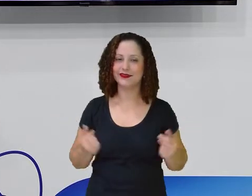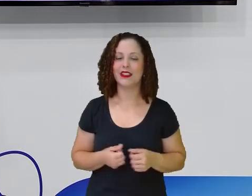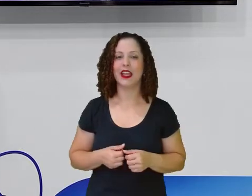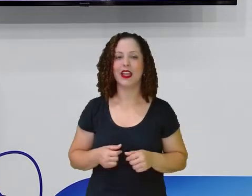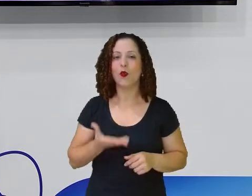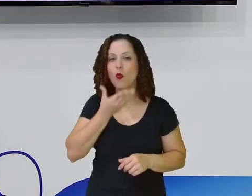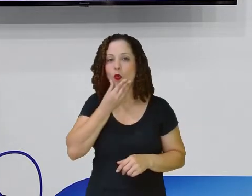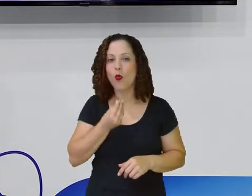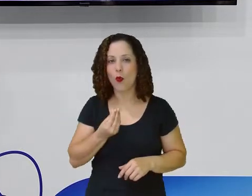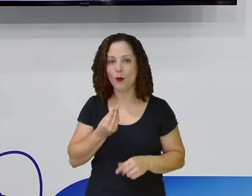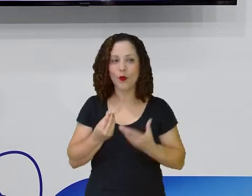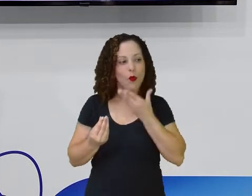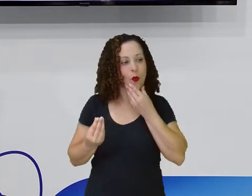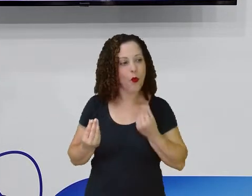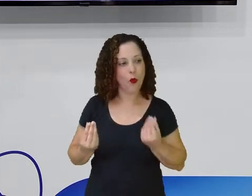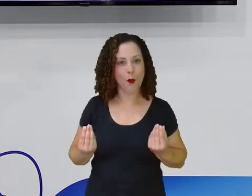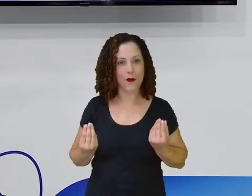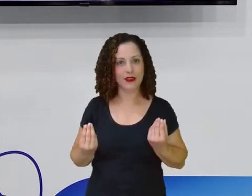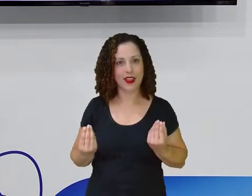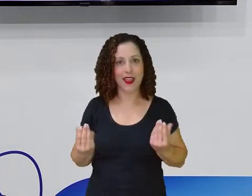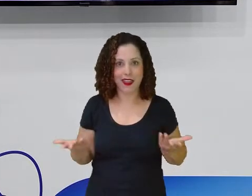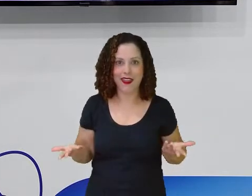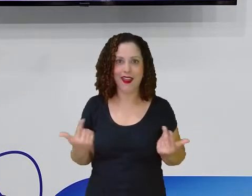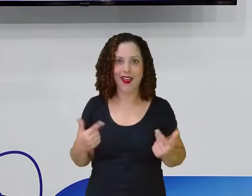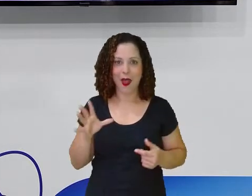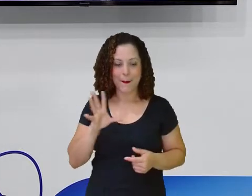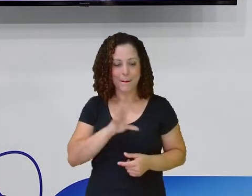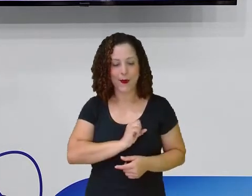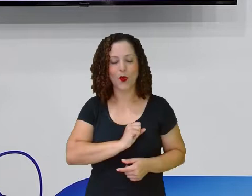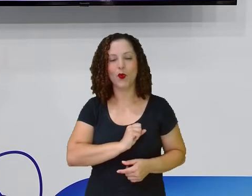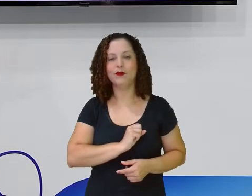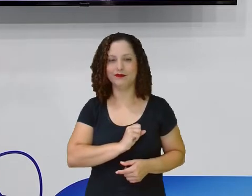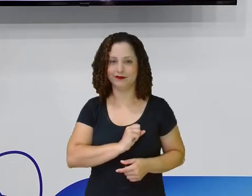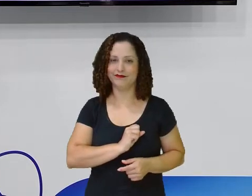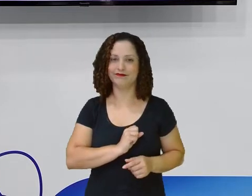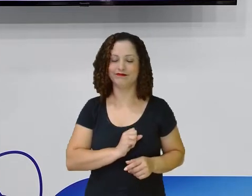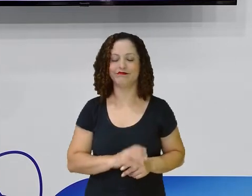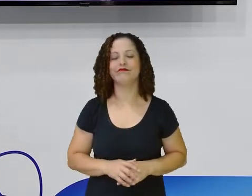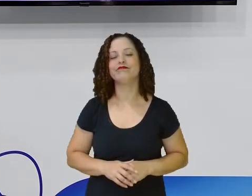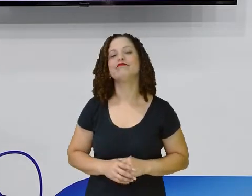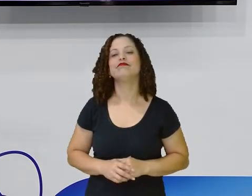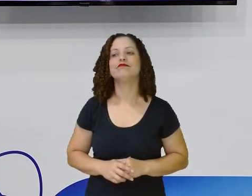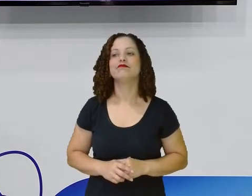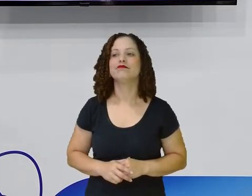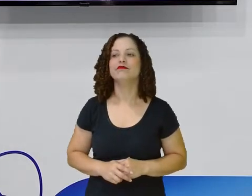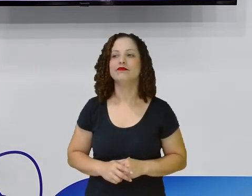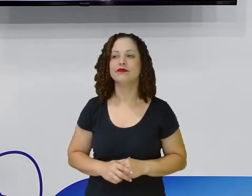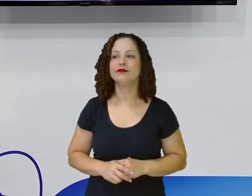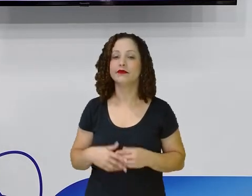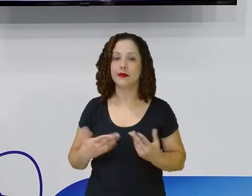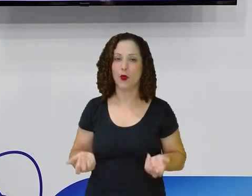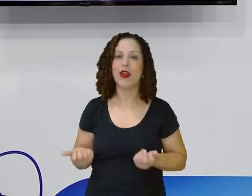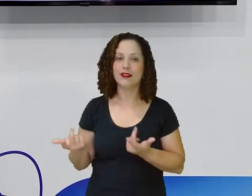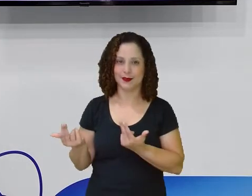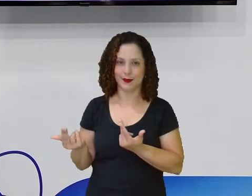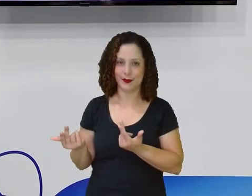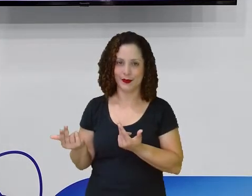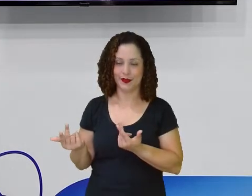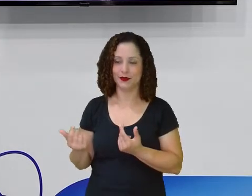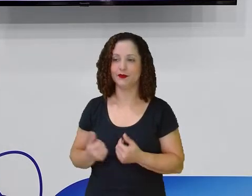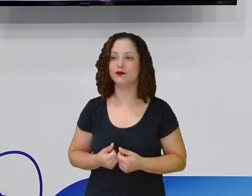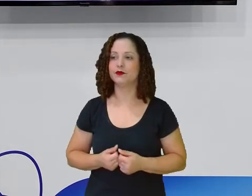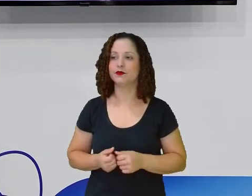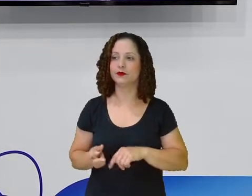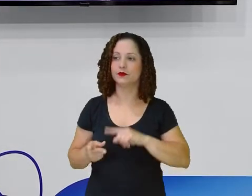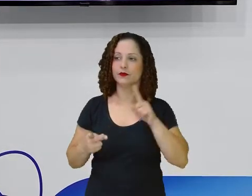ali em outra pessoa, quando a vê, porque elas eram muito bonitas, enfim. Então tem aí uma semelhança. Outra